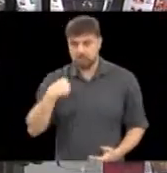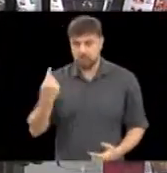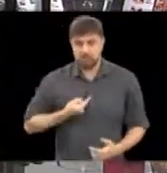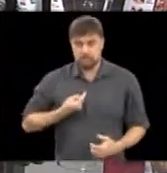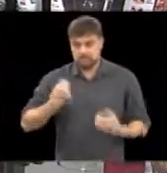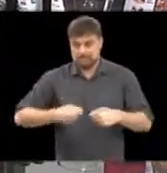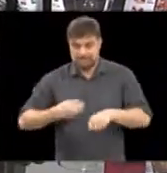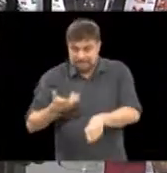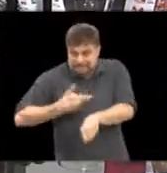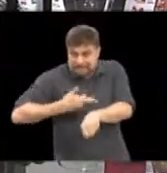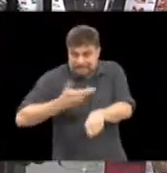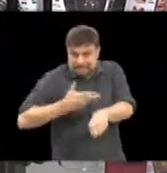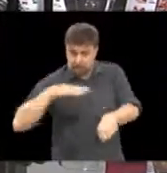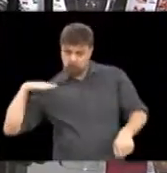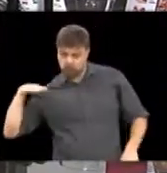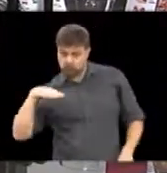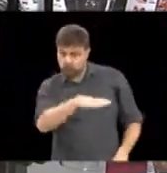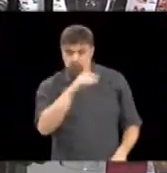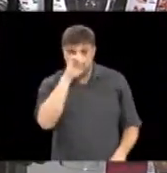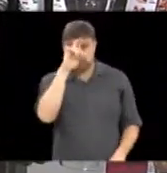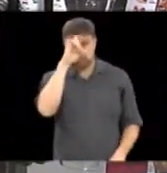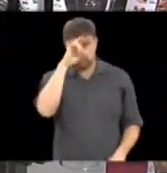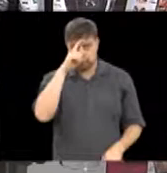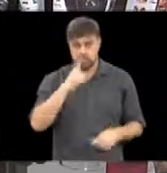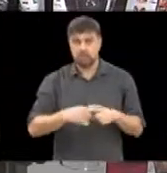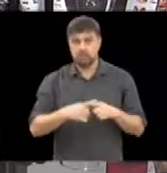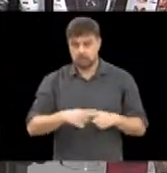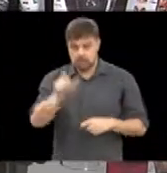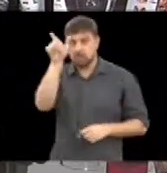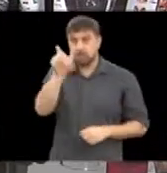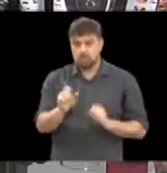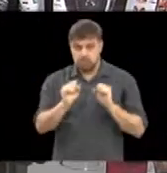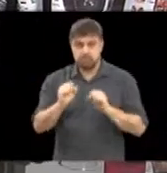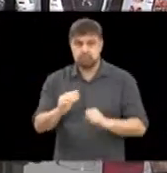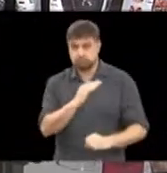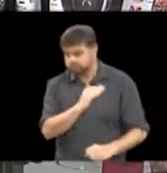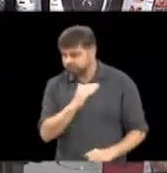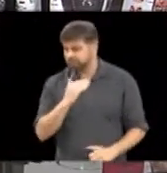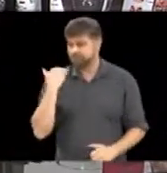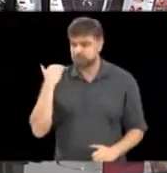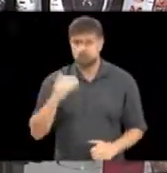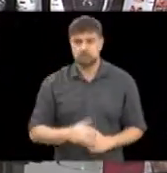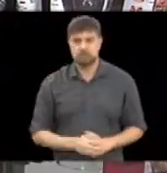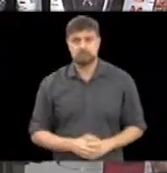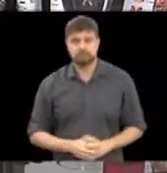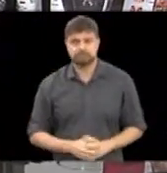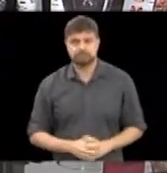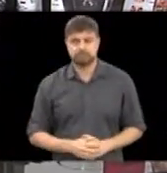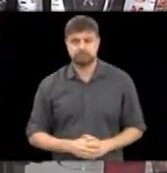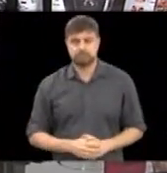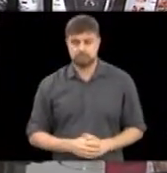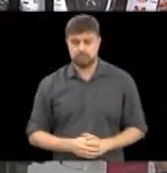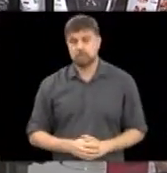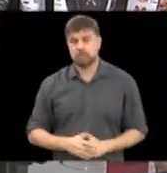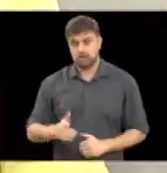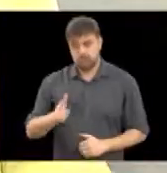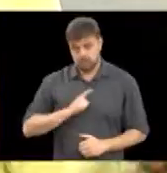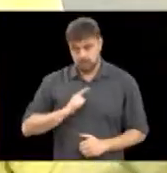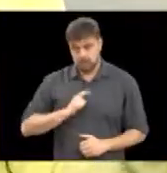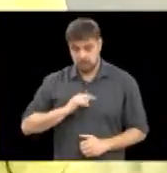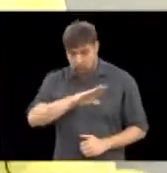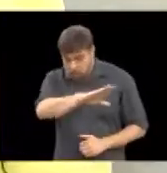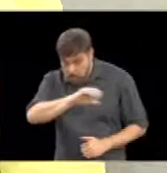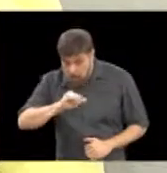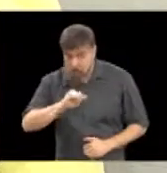se você não chegar a tempo, o negócio às vezes não tem mais Então não como tem muito voltar. o que fazer. Não. Sim.